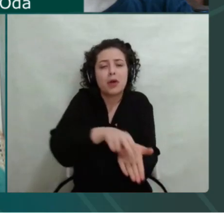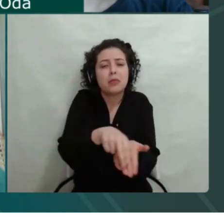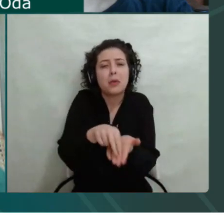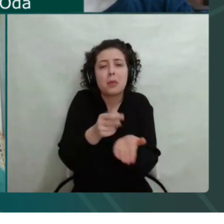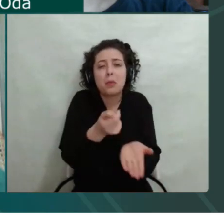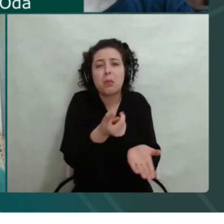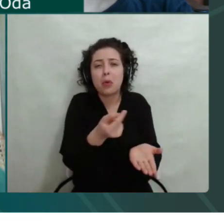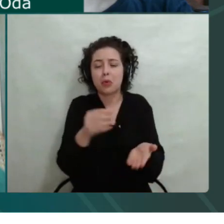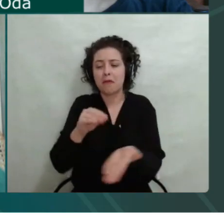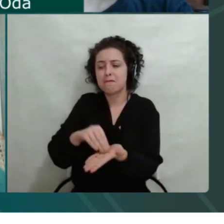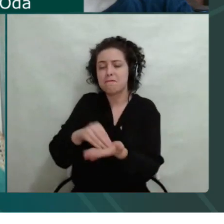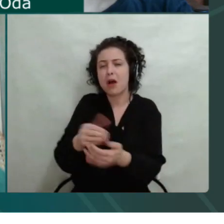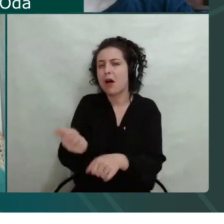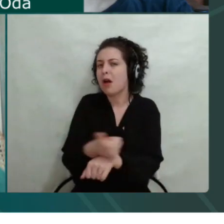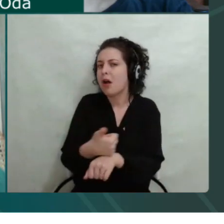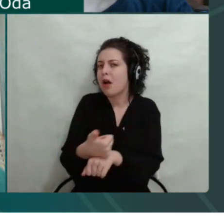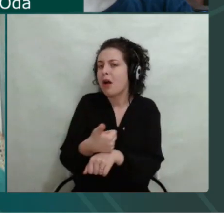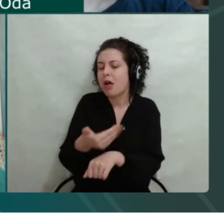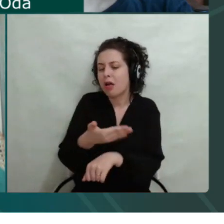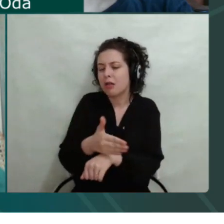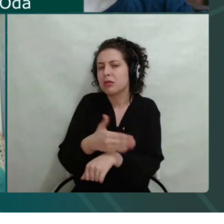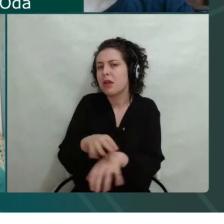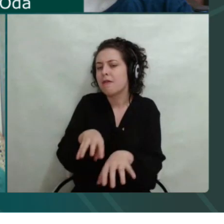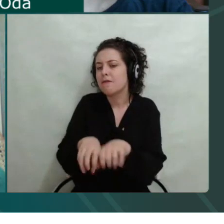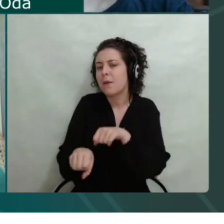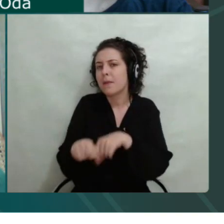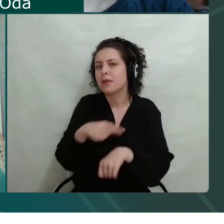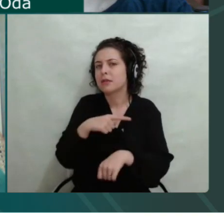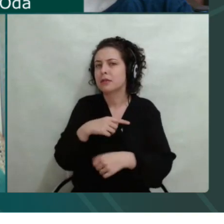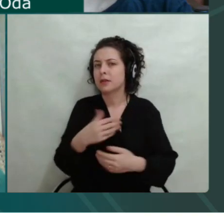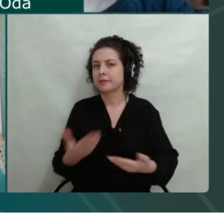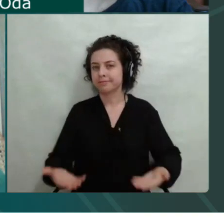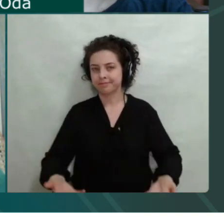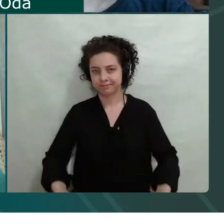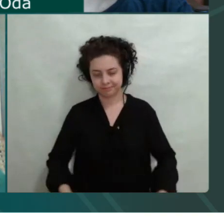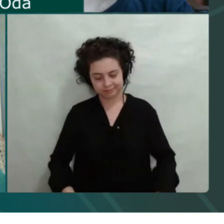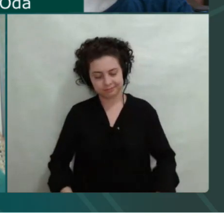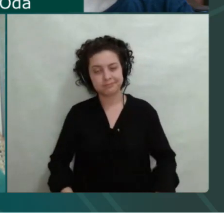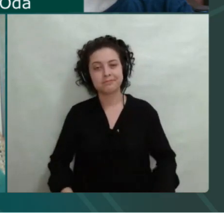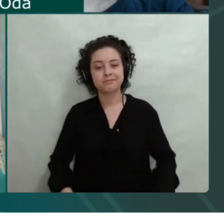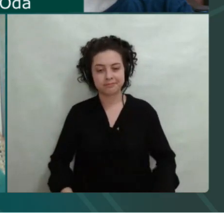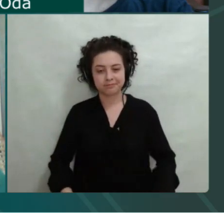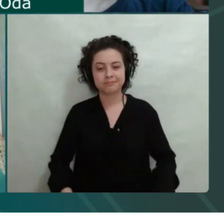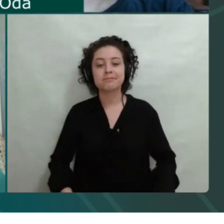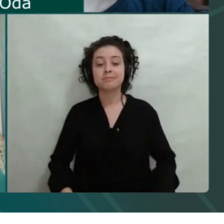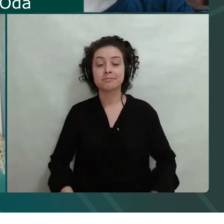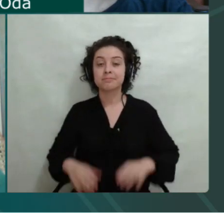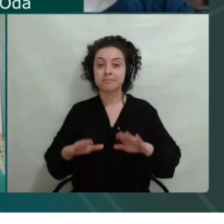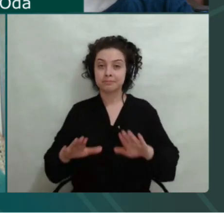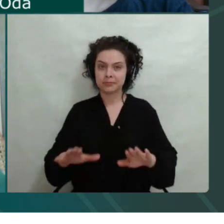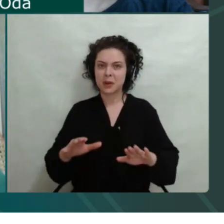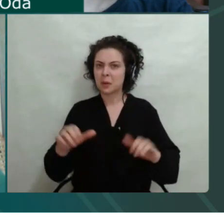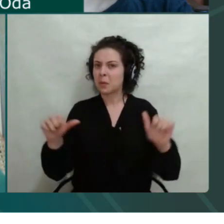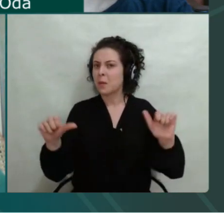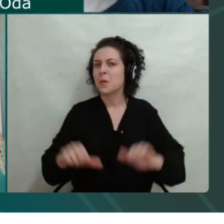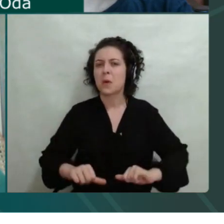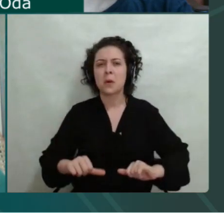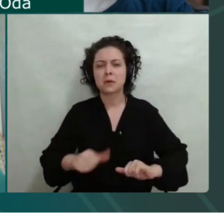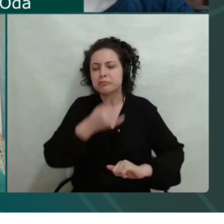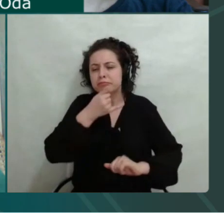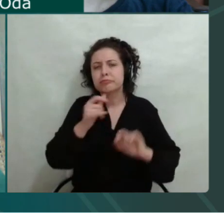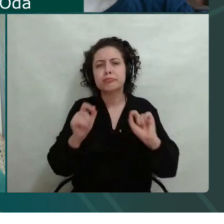profissionais capacitados para esse enfrentamento. E o mais cruel disso, que quem teve que